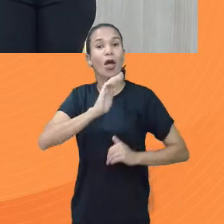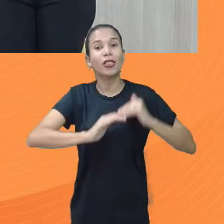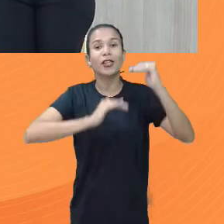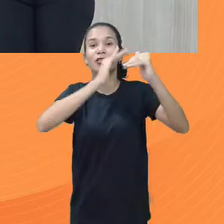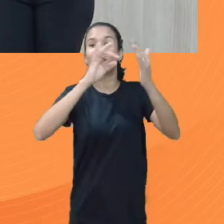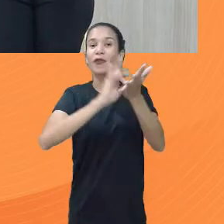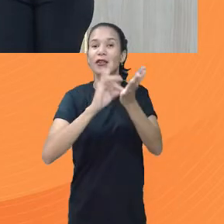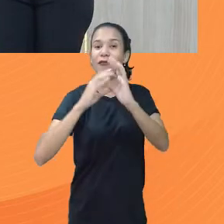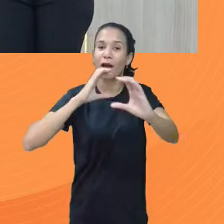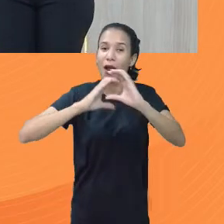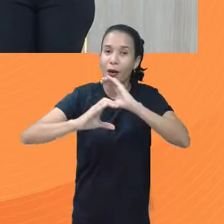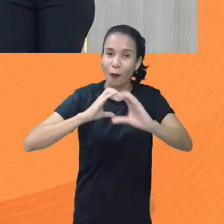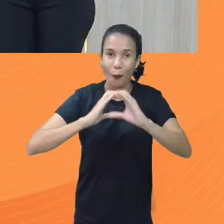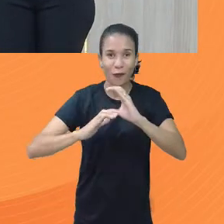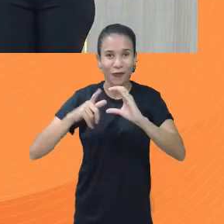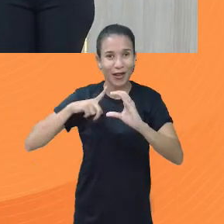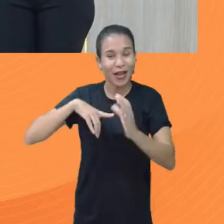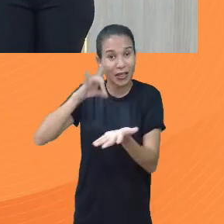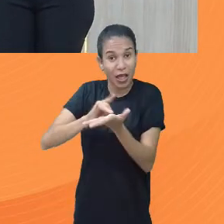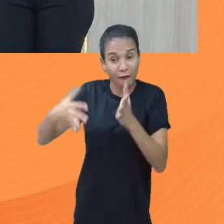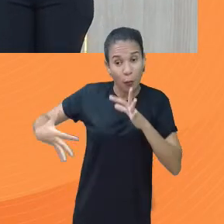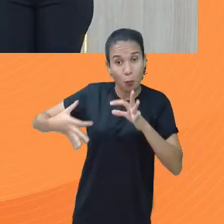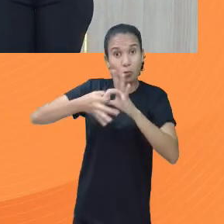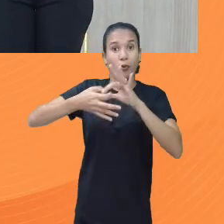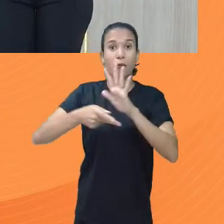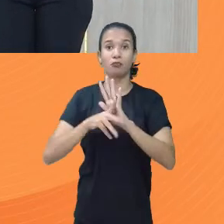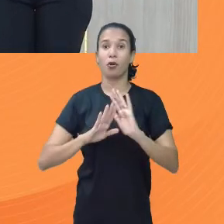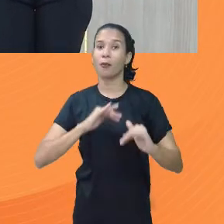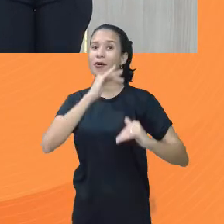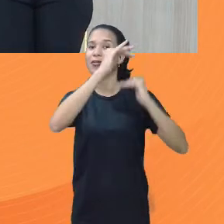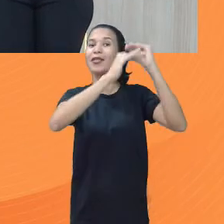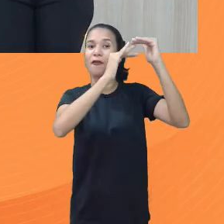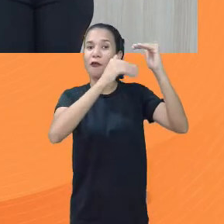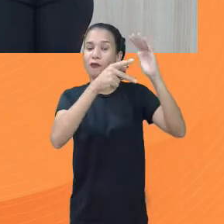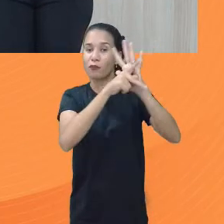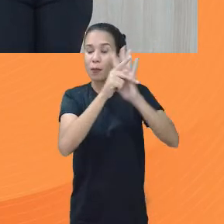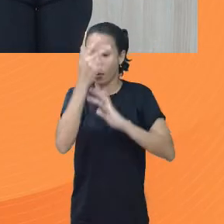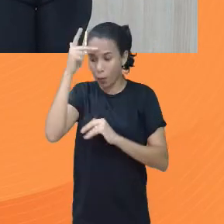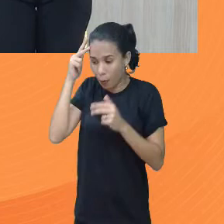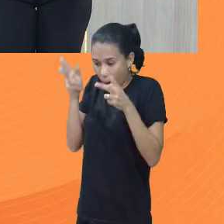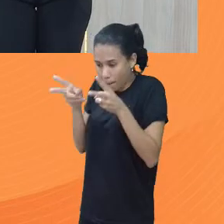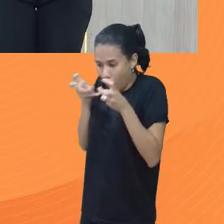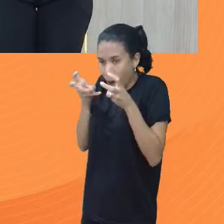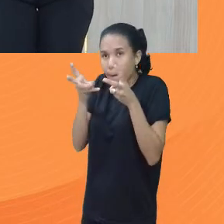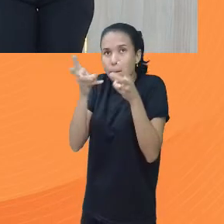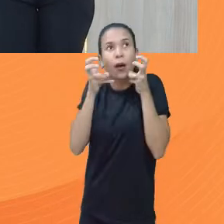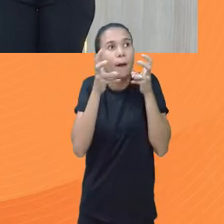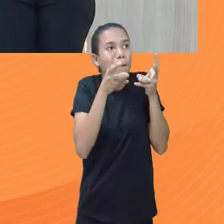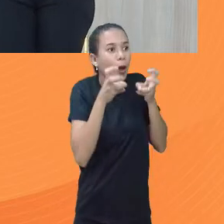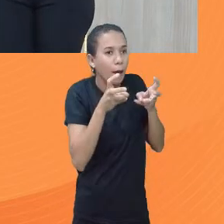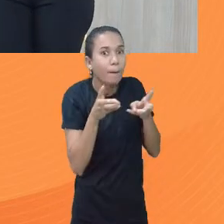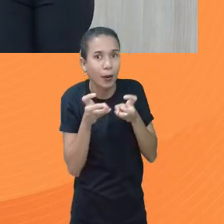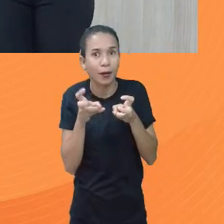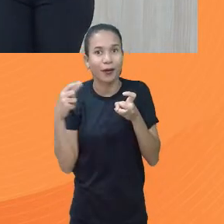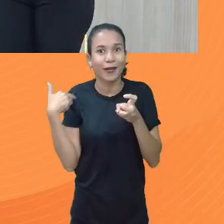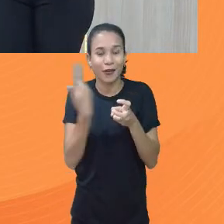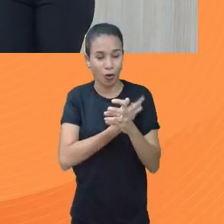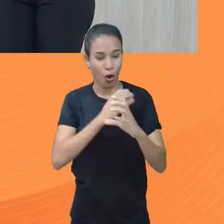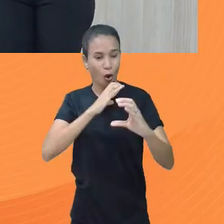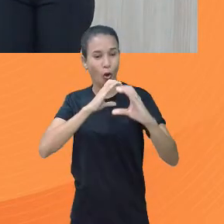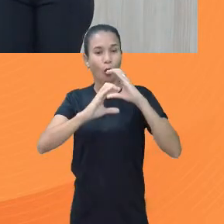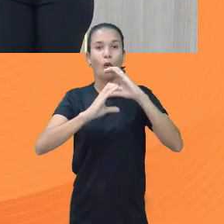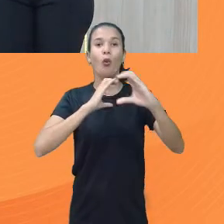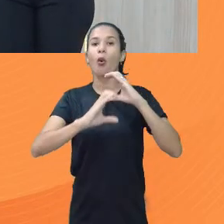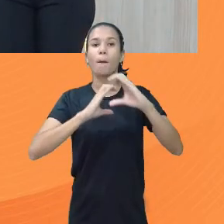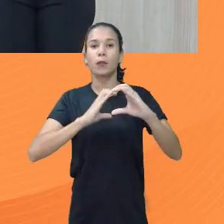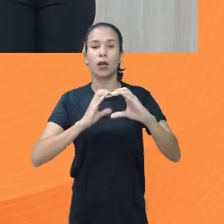uma comunicação que se configura a partir do desenvolvimento da percepção. Né? A gente se comunica a partir